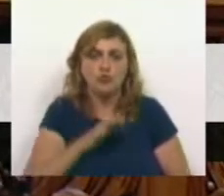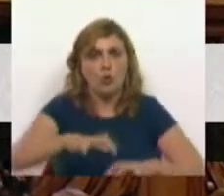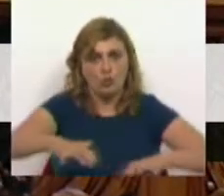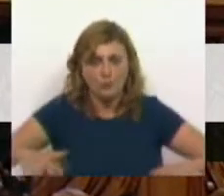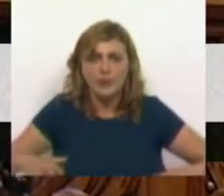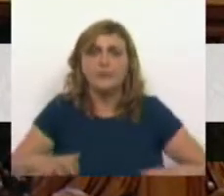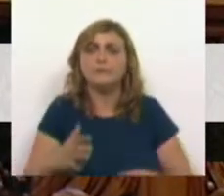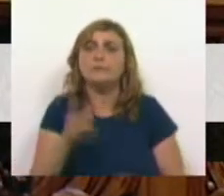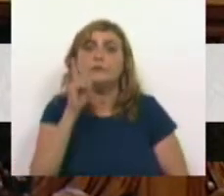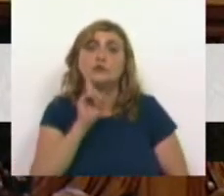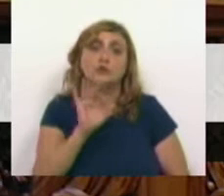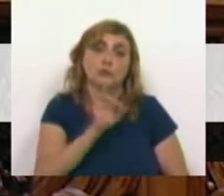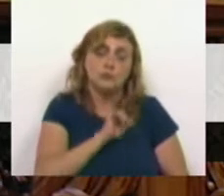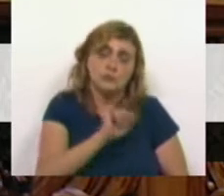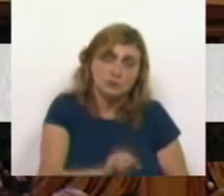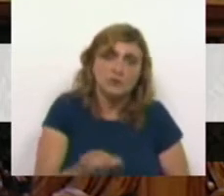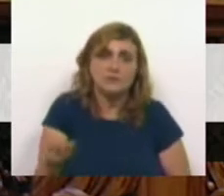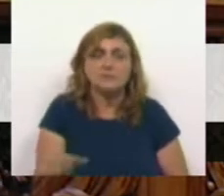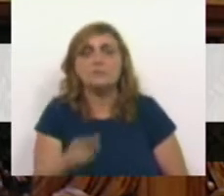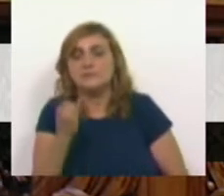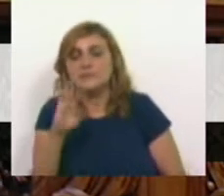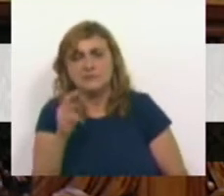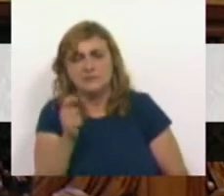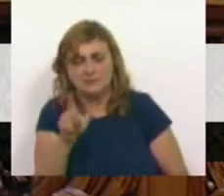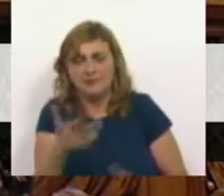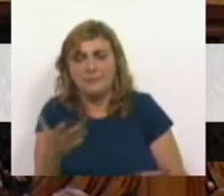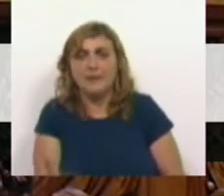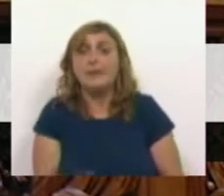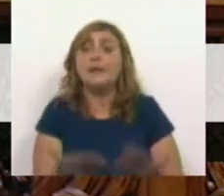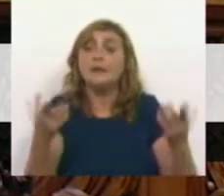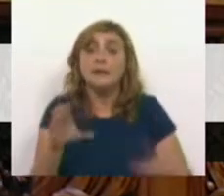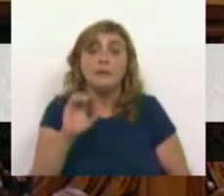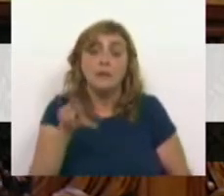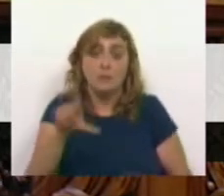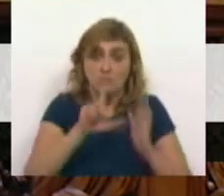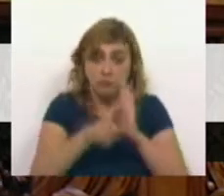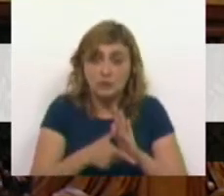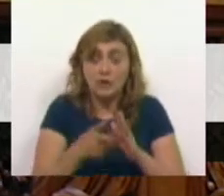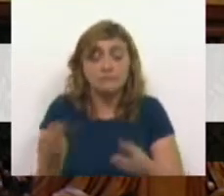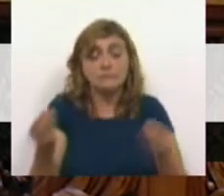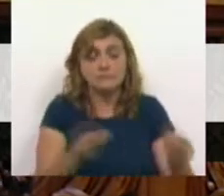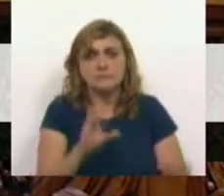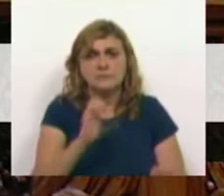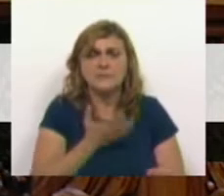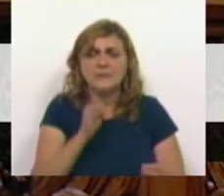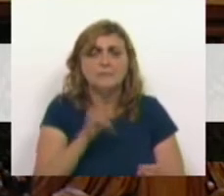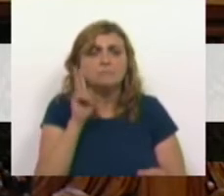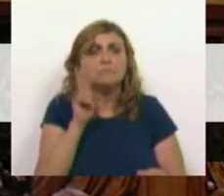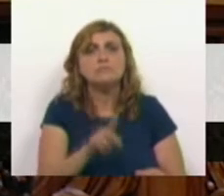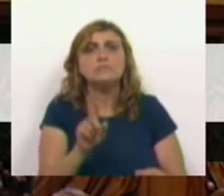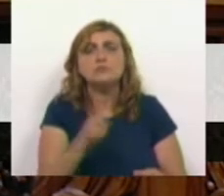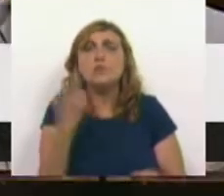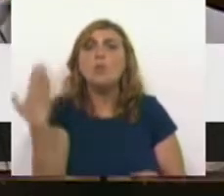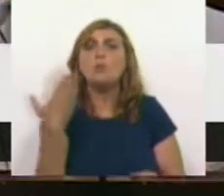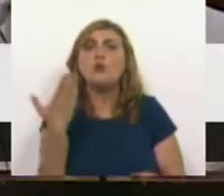deputados, senhora deputada Isabel Galriça Neto. O projeto que o CDS nos traz não reconhece